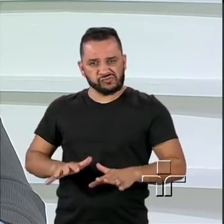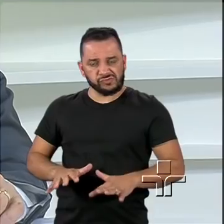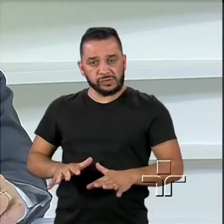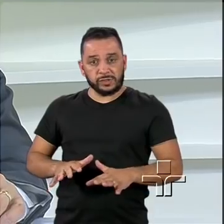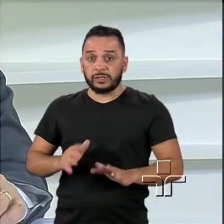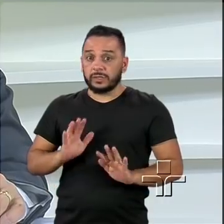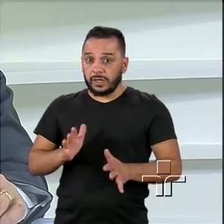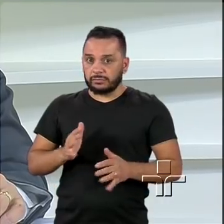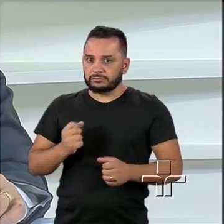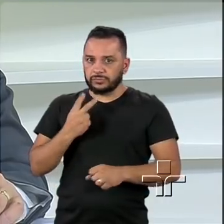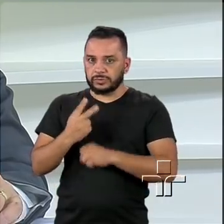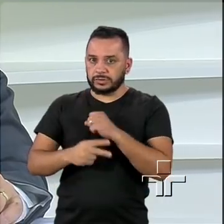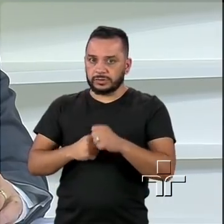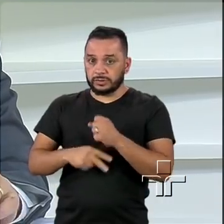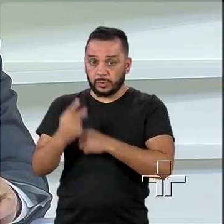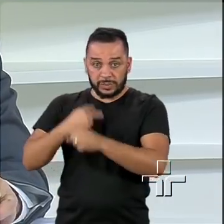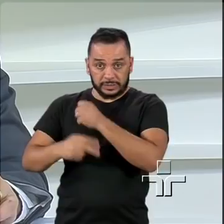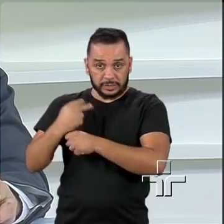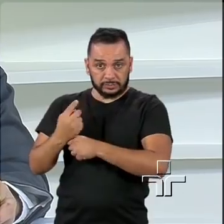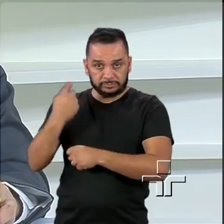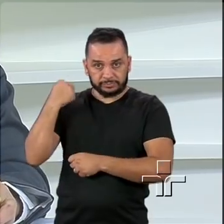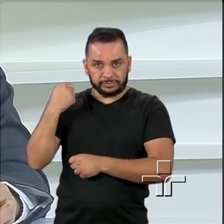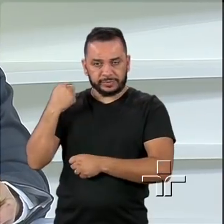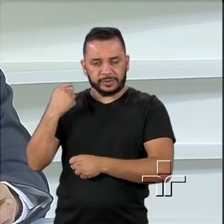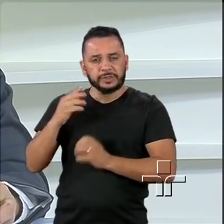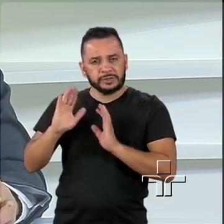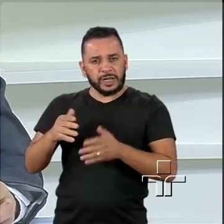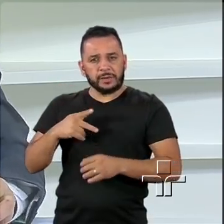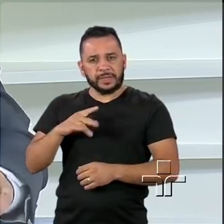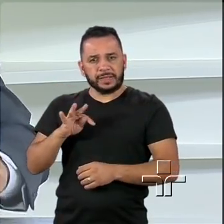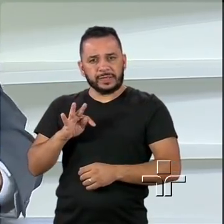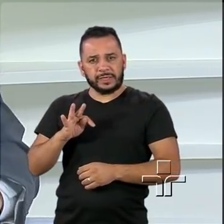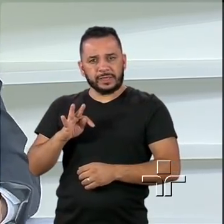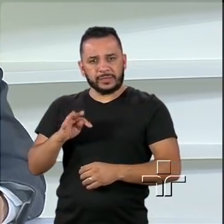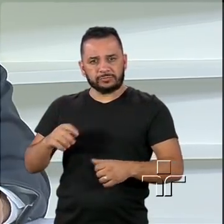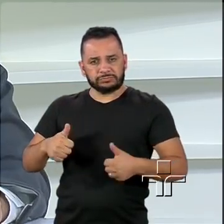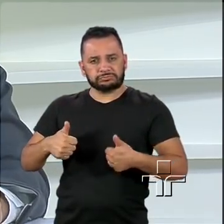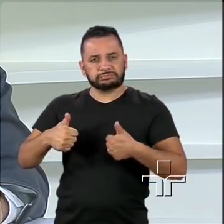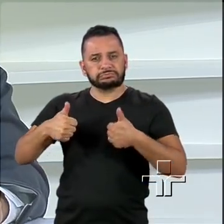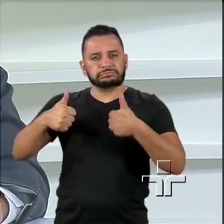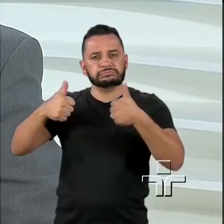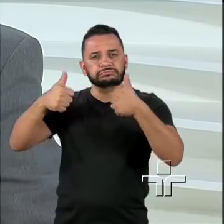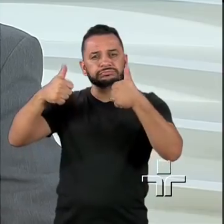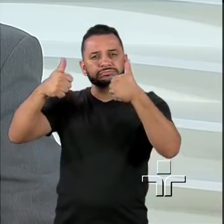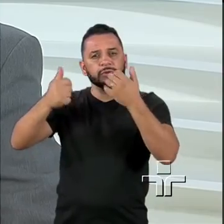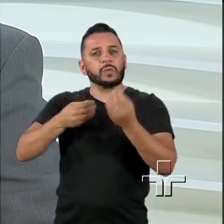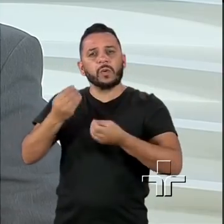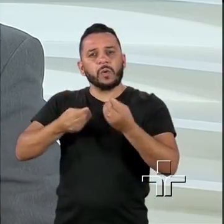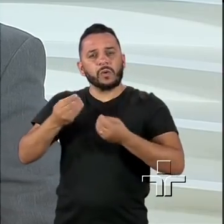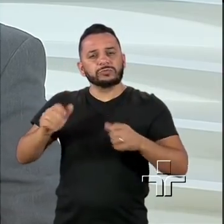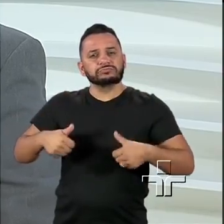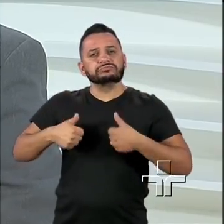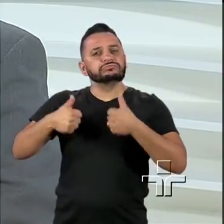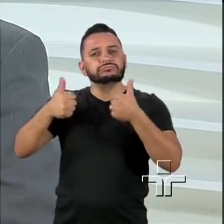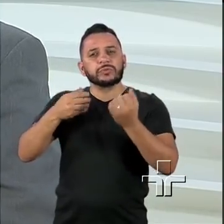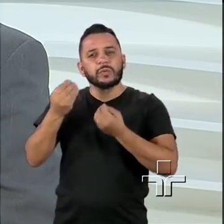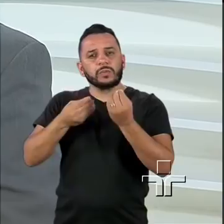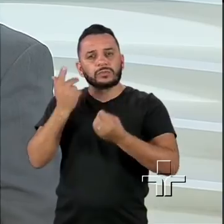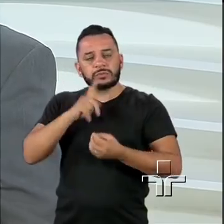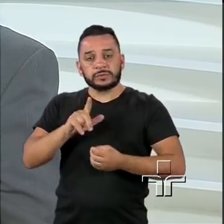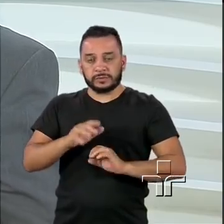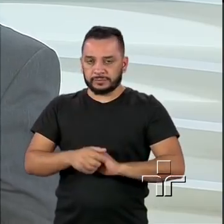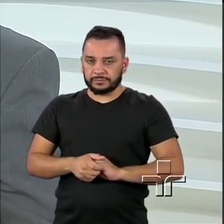anos. O PT se recuperou e o que levou o PT a se recuperar? Primeiro que eu acho